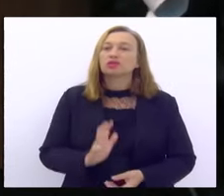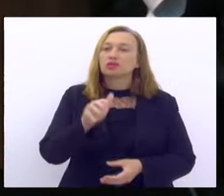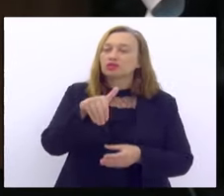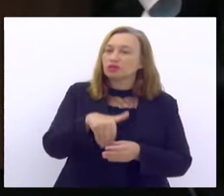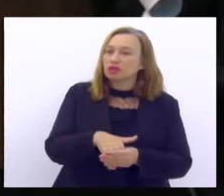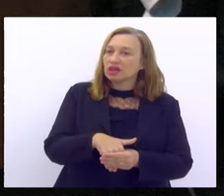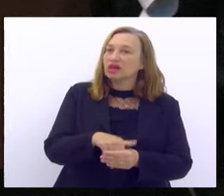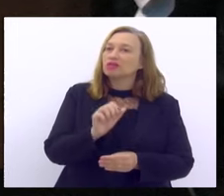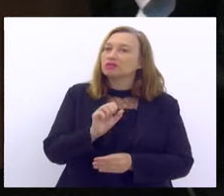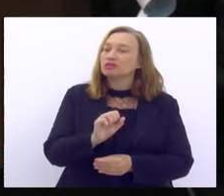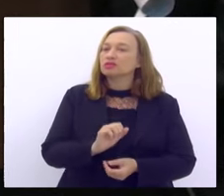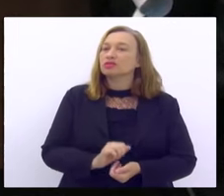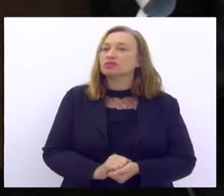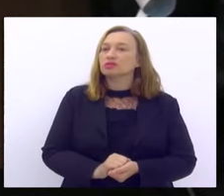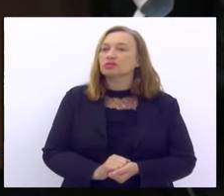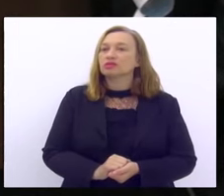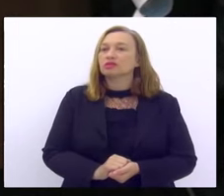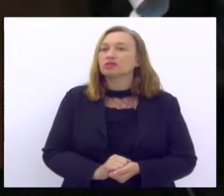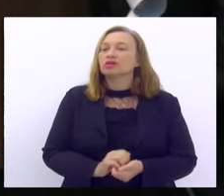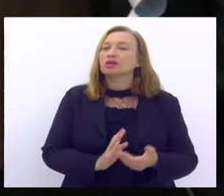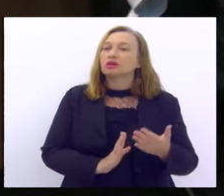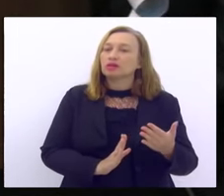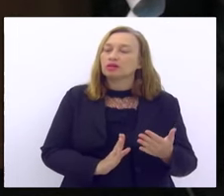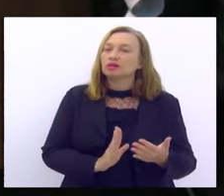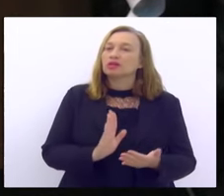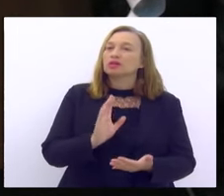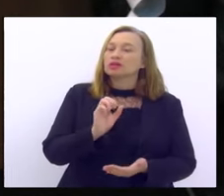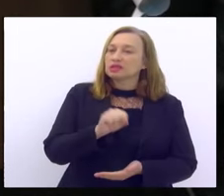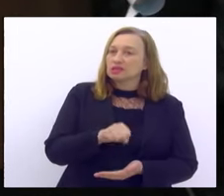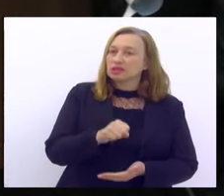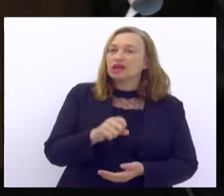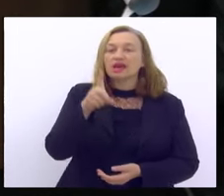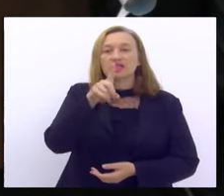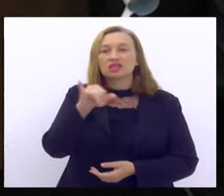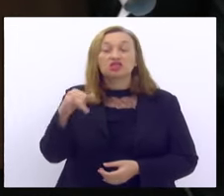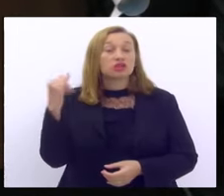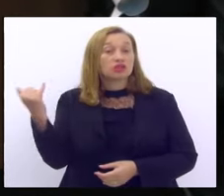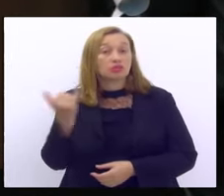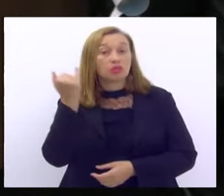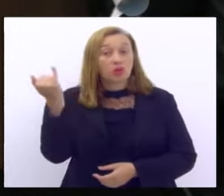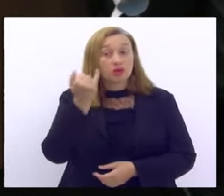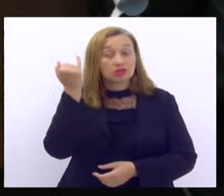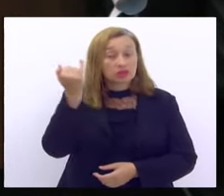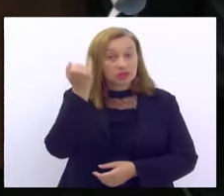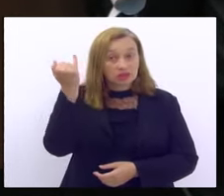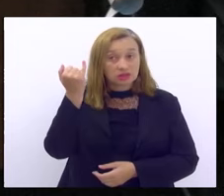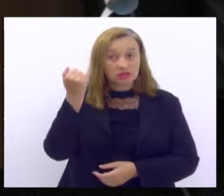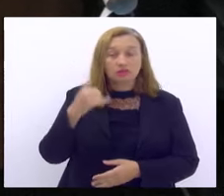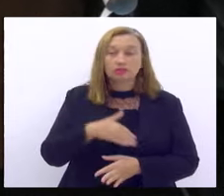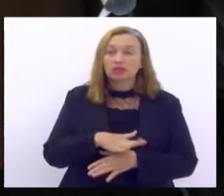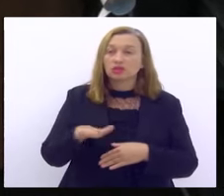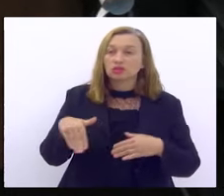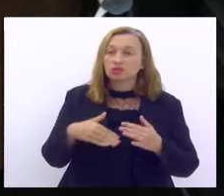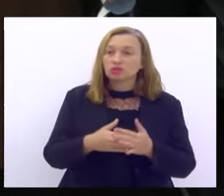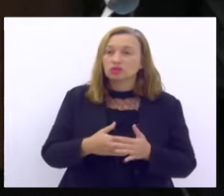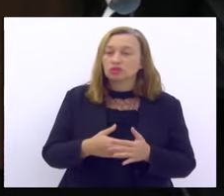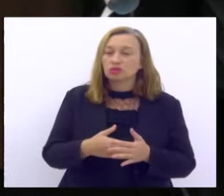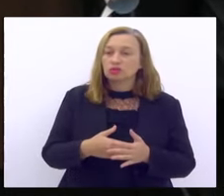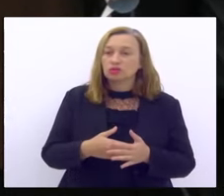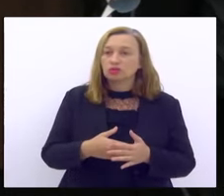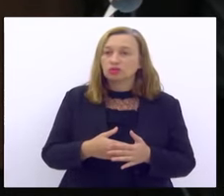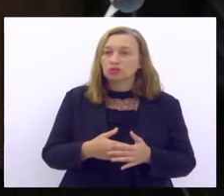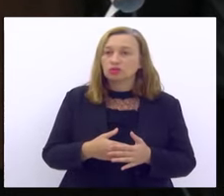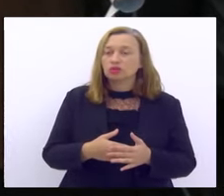votaram favoravelmente a essa data tão importante para aqueles e aquelas que